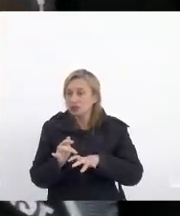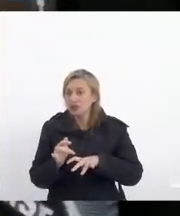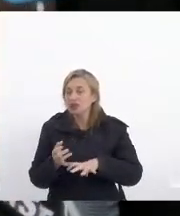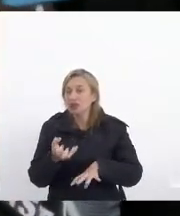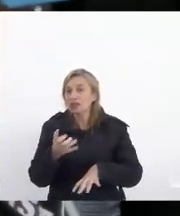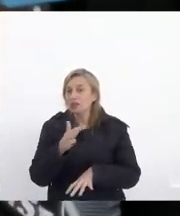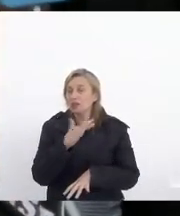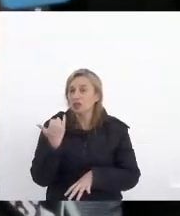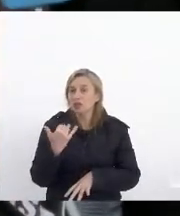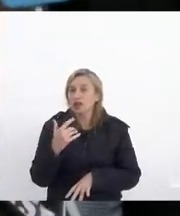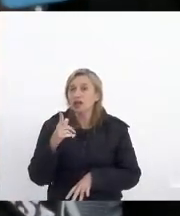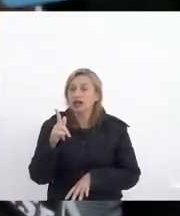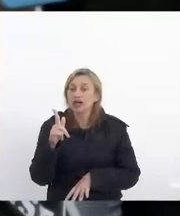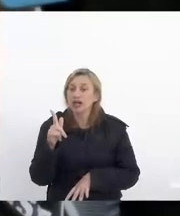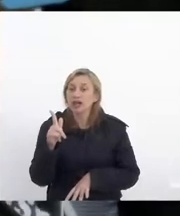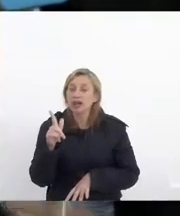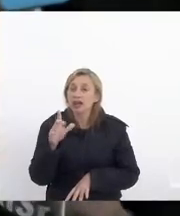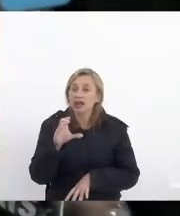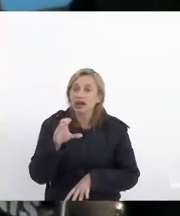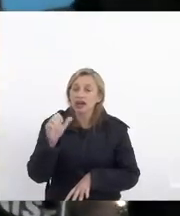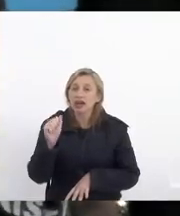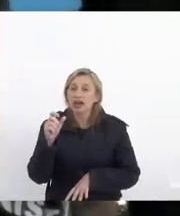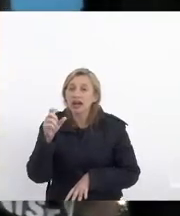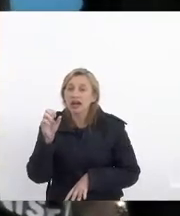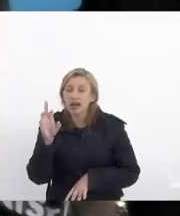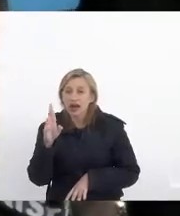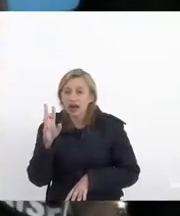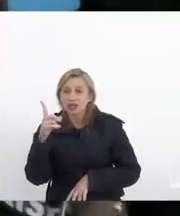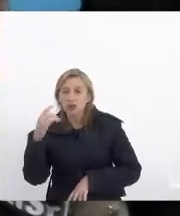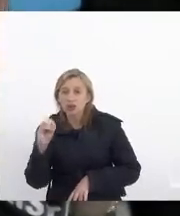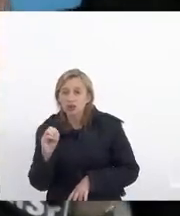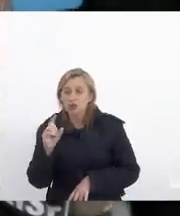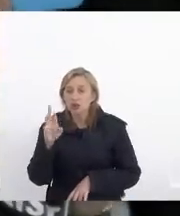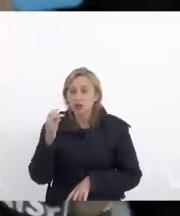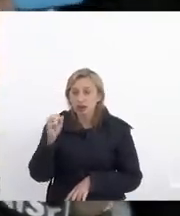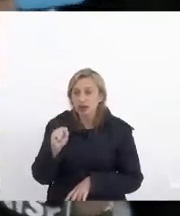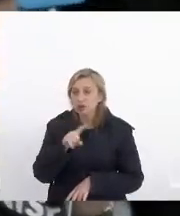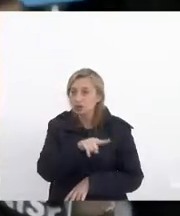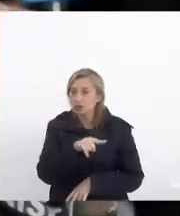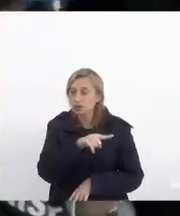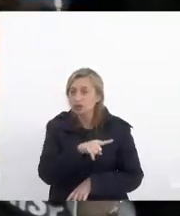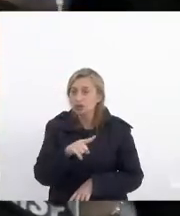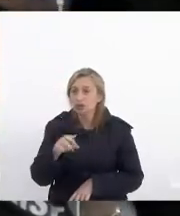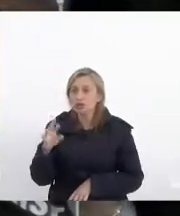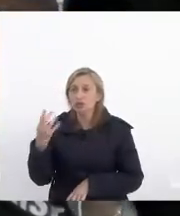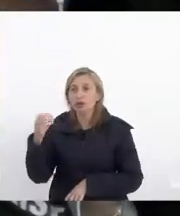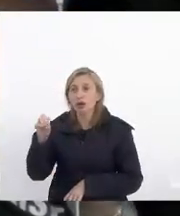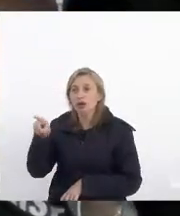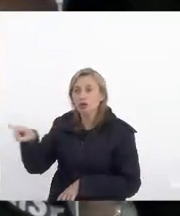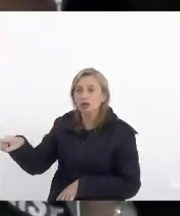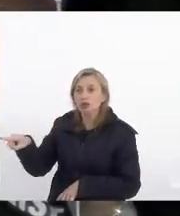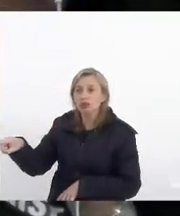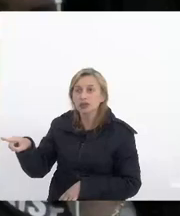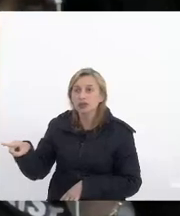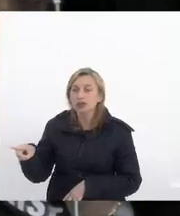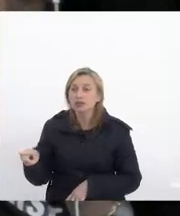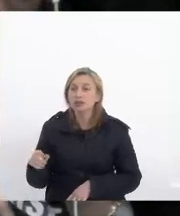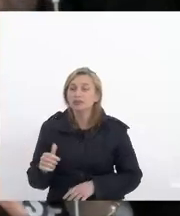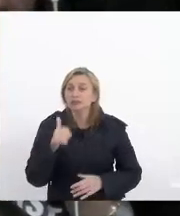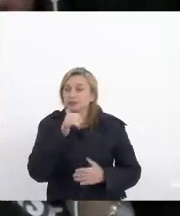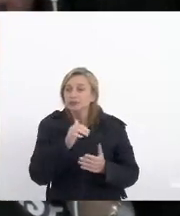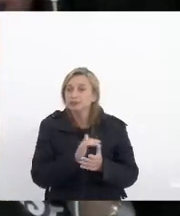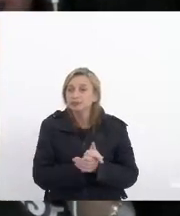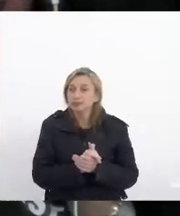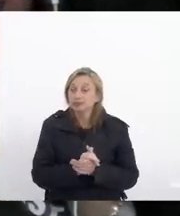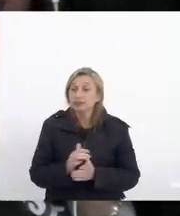do Ardoso está comigo, a esposa do Rubredo está comigo, a esposa do Mauro está ali comigo. E eu